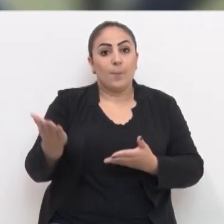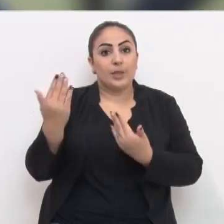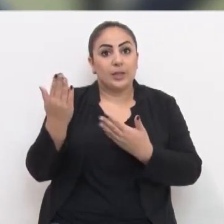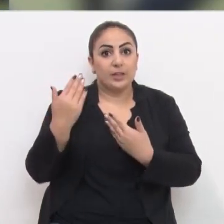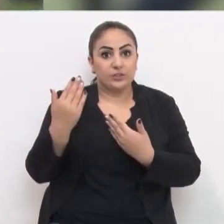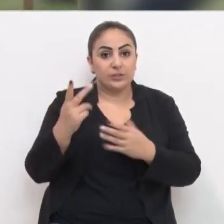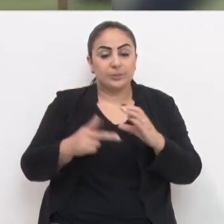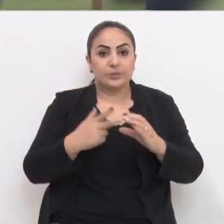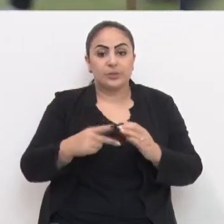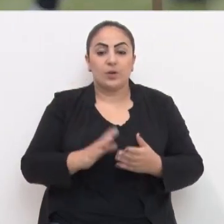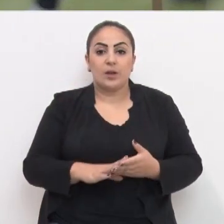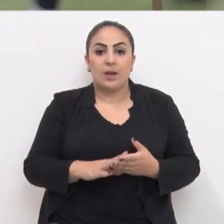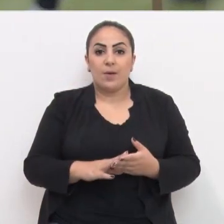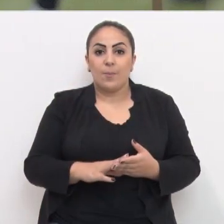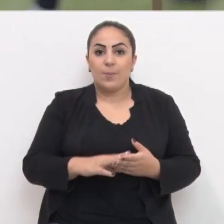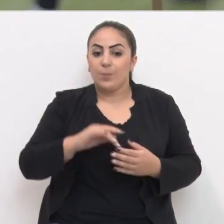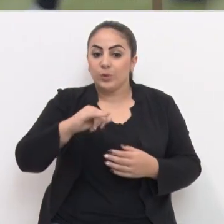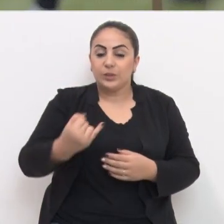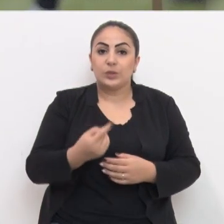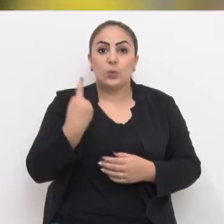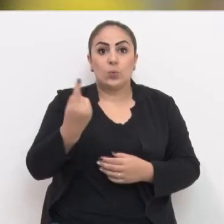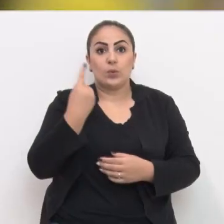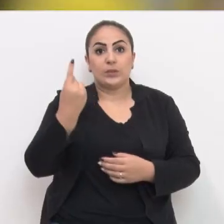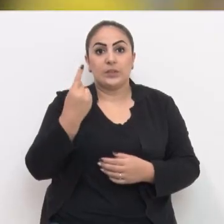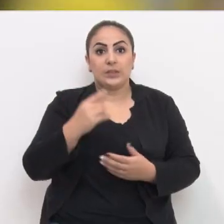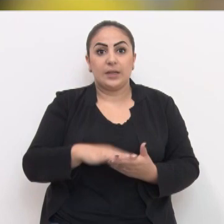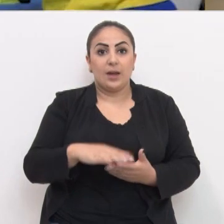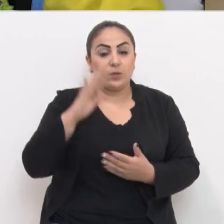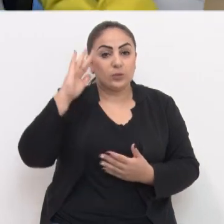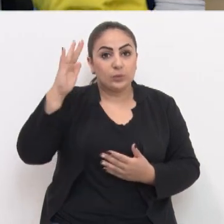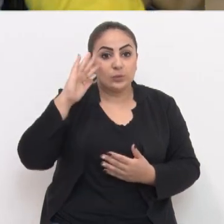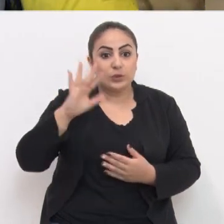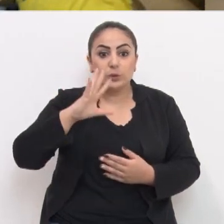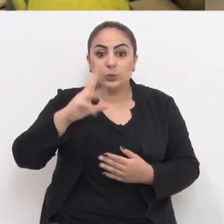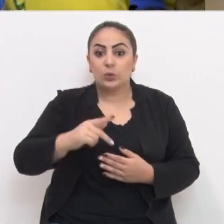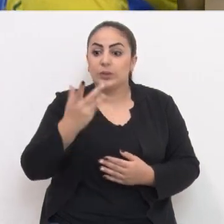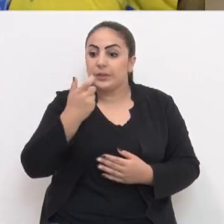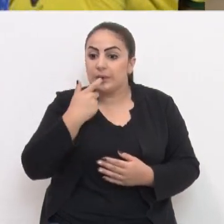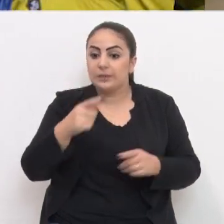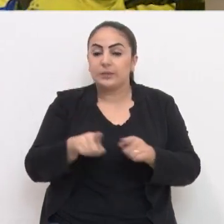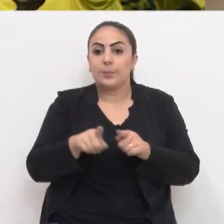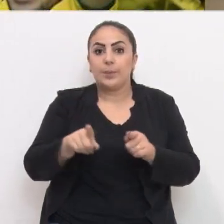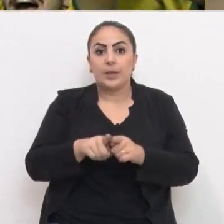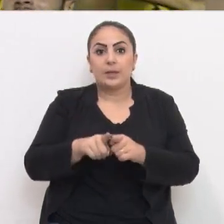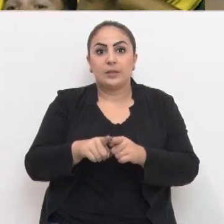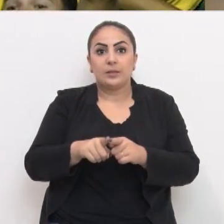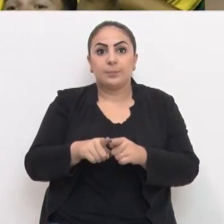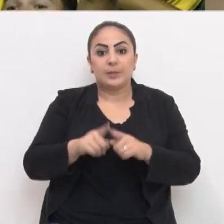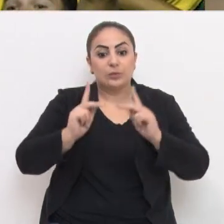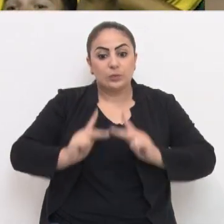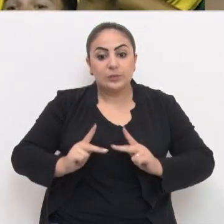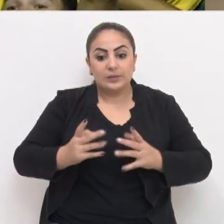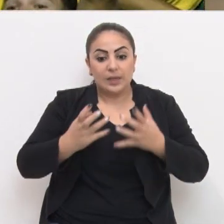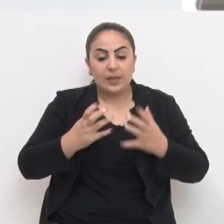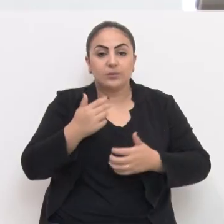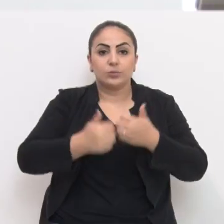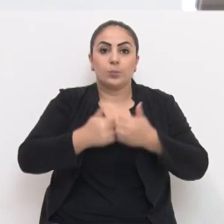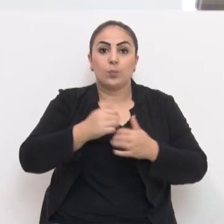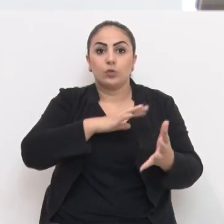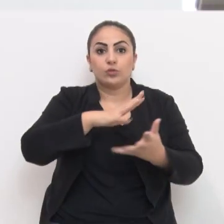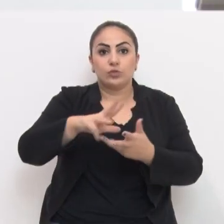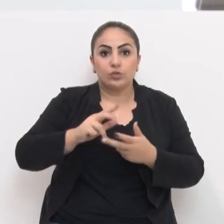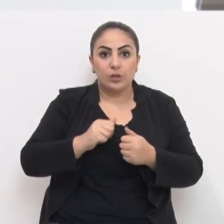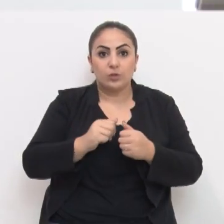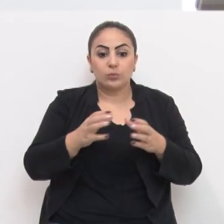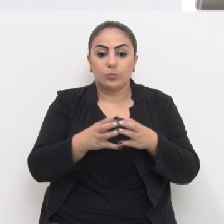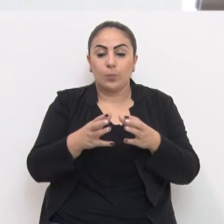sensação única, né? Ainda mais por ser no Brasil, acho que é o sonho de toda criança, de todo jogador de futebol jogar o Mundial, ainda mais